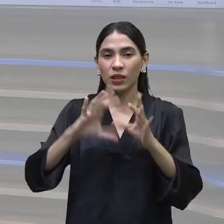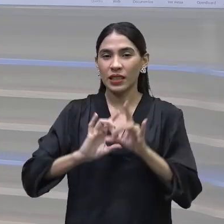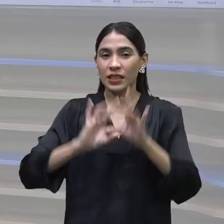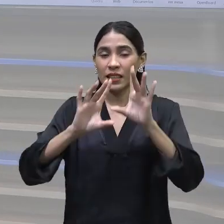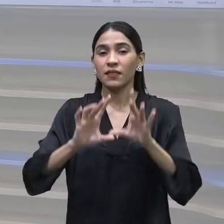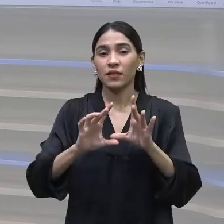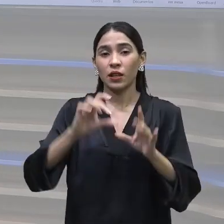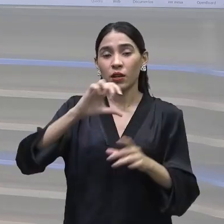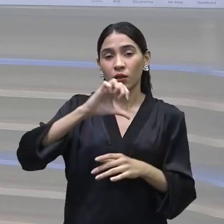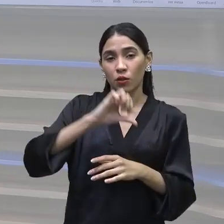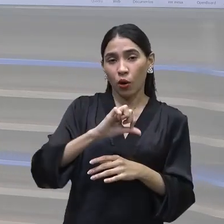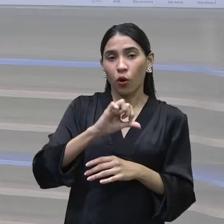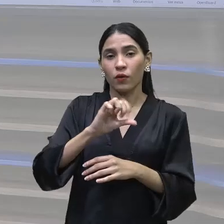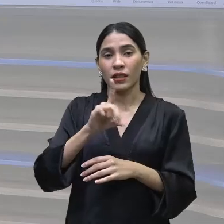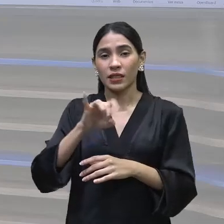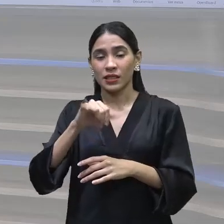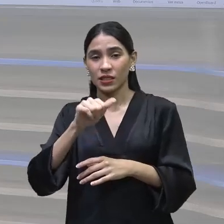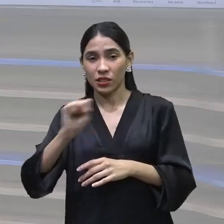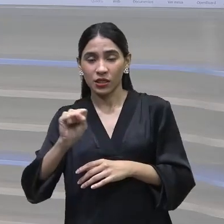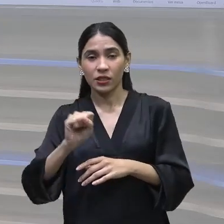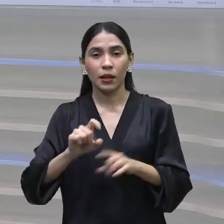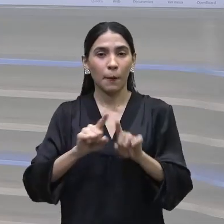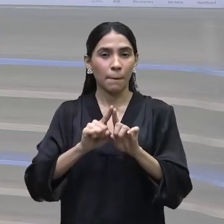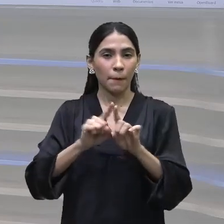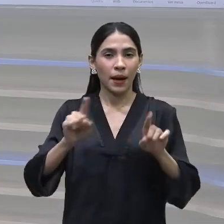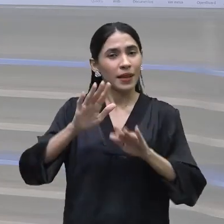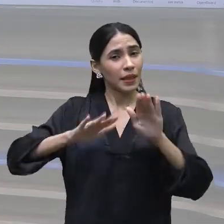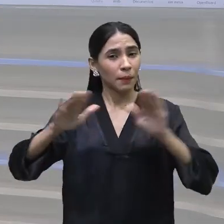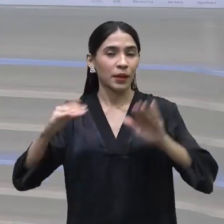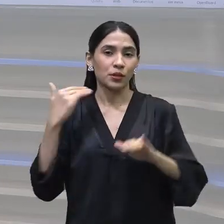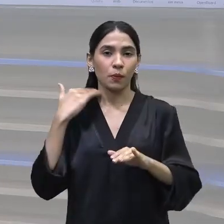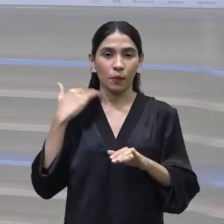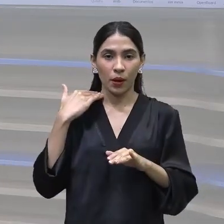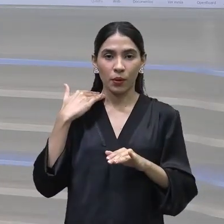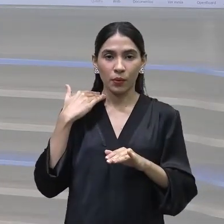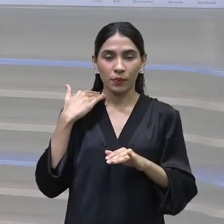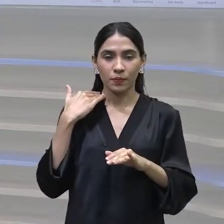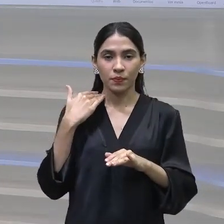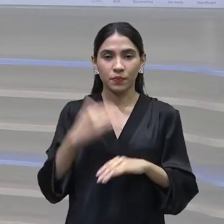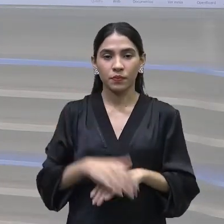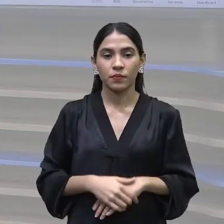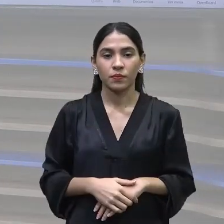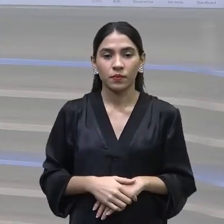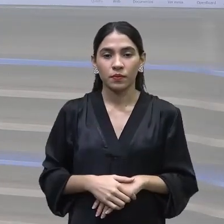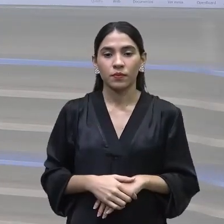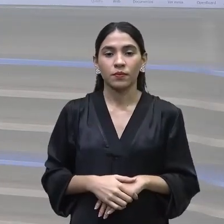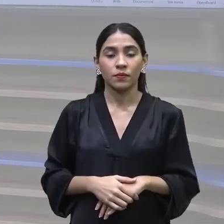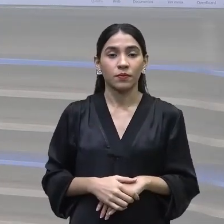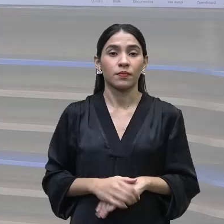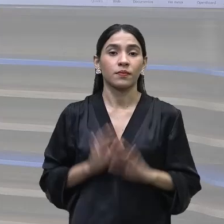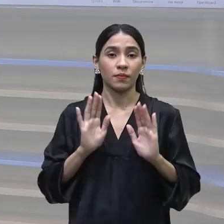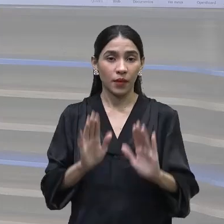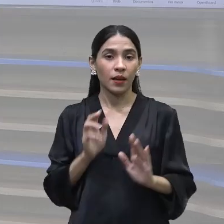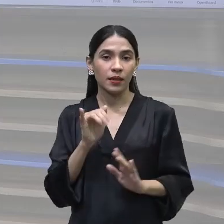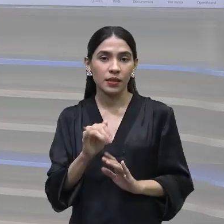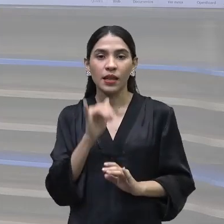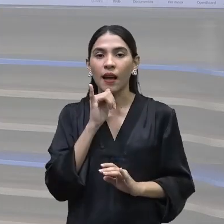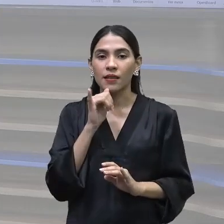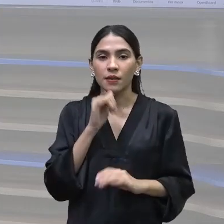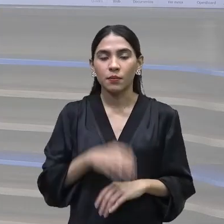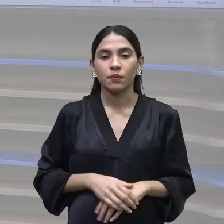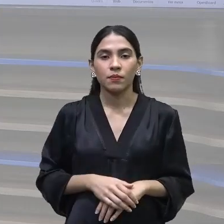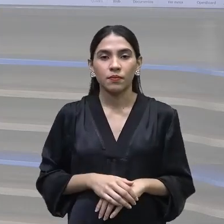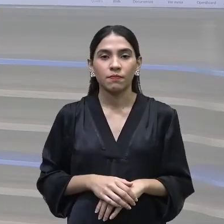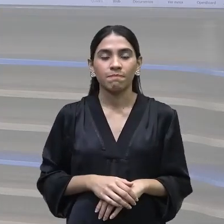tem bancos que te dão mais dias e bancos que te dão menos dias sem cobrar juros. Mas, se por algum acaso